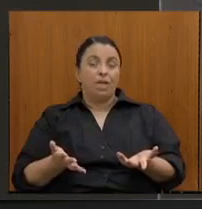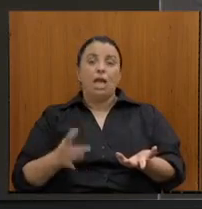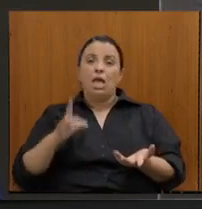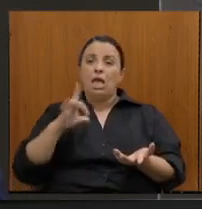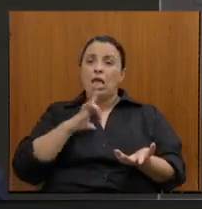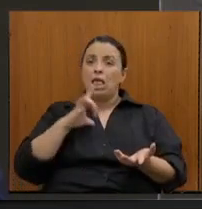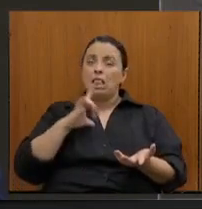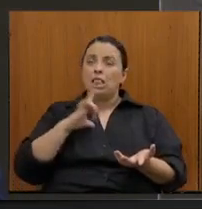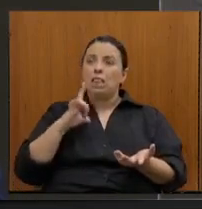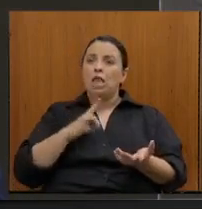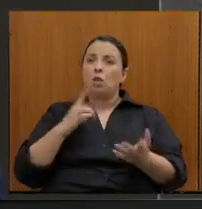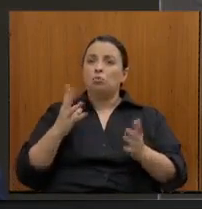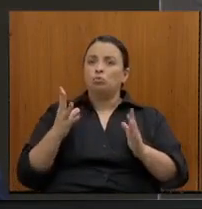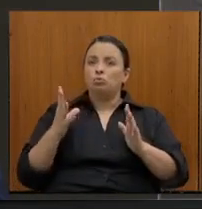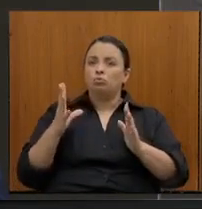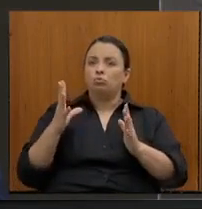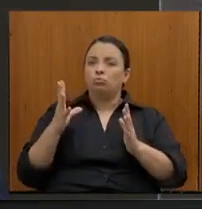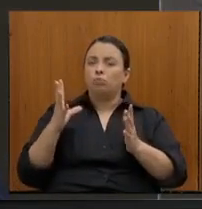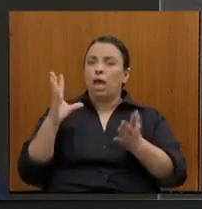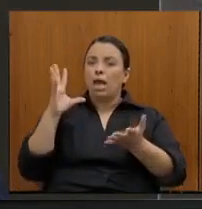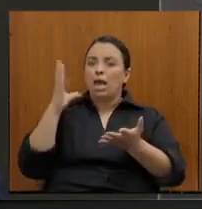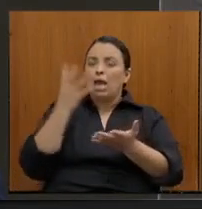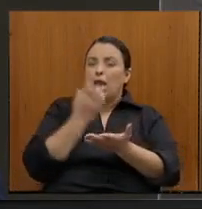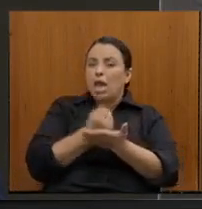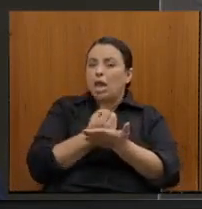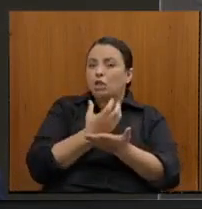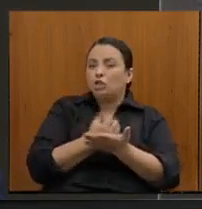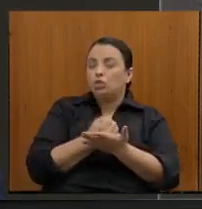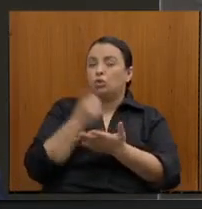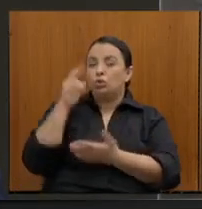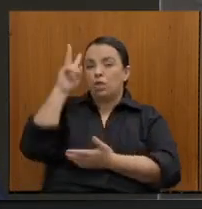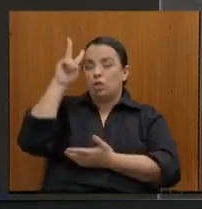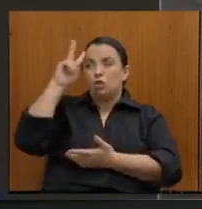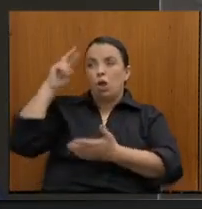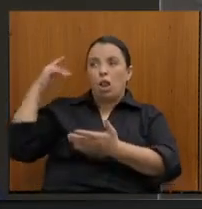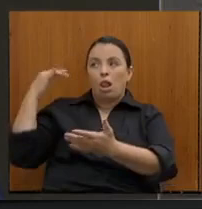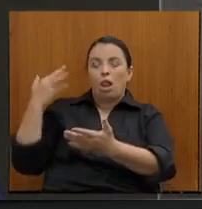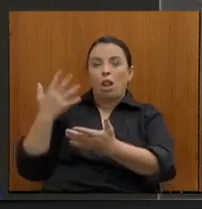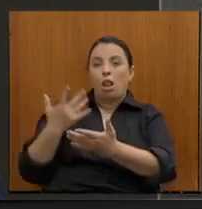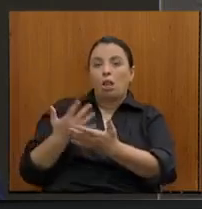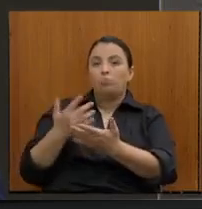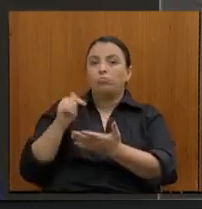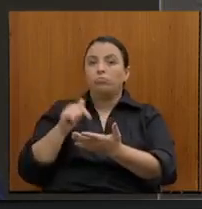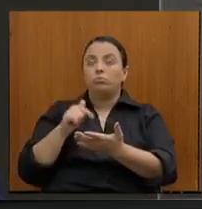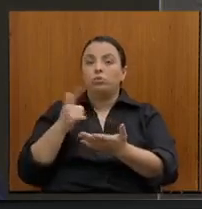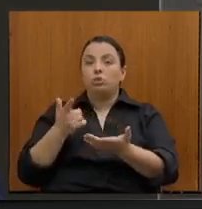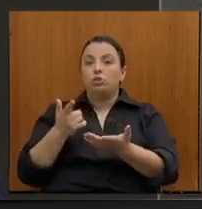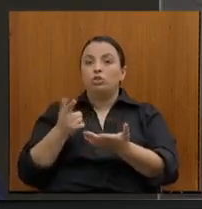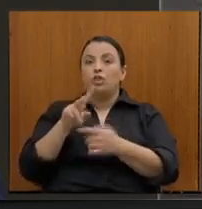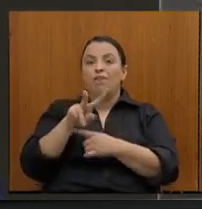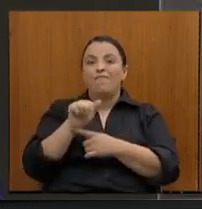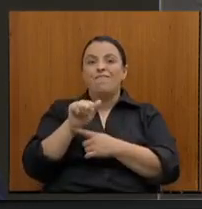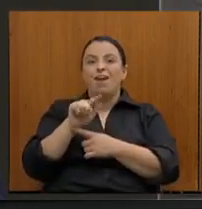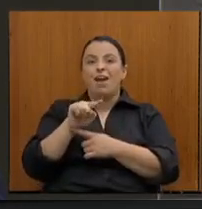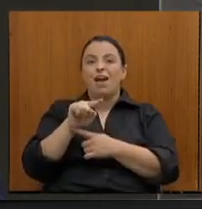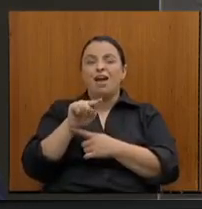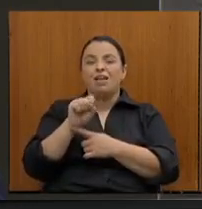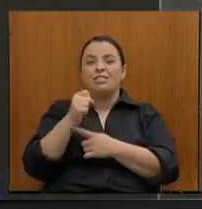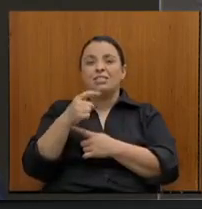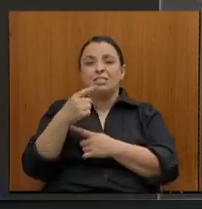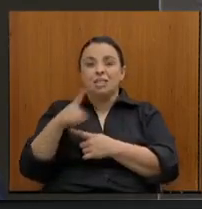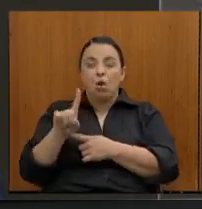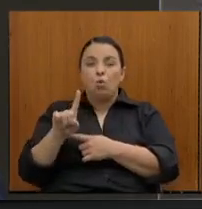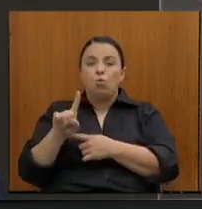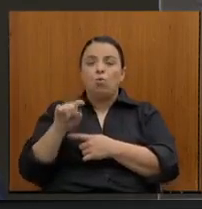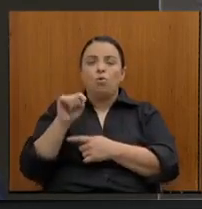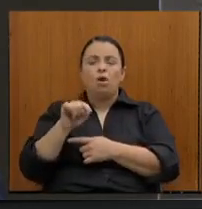registros históricos eles não mais os de vazão eu digo eles não mais